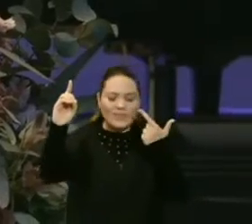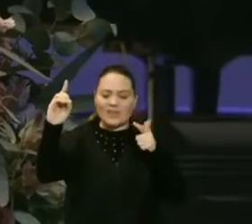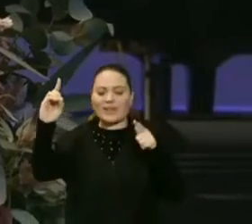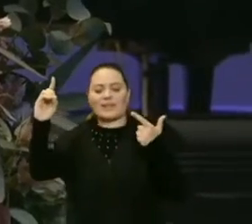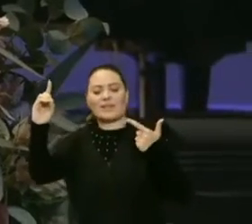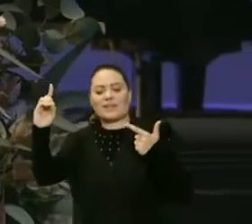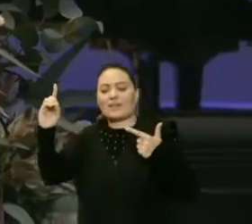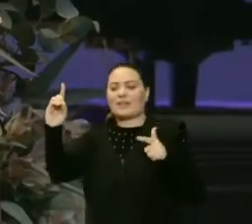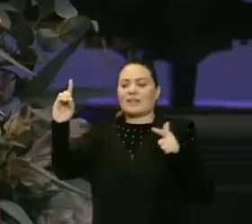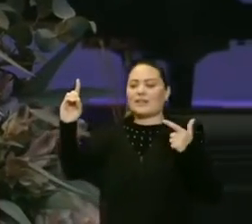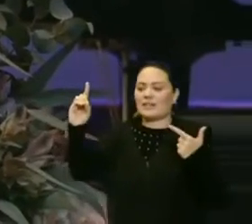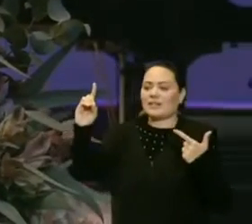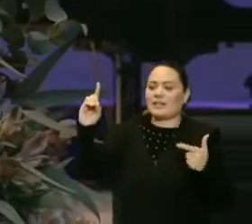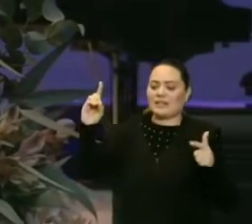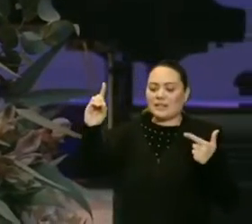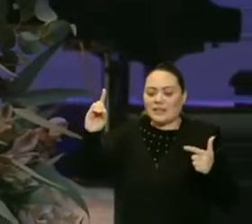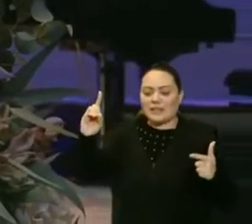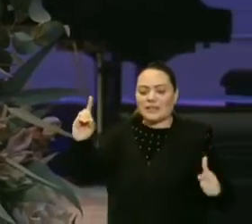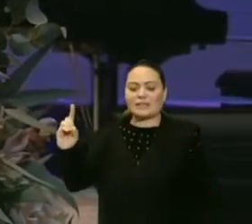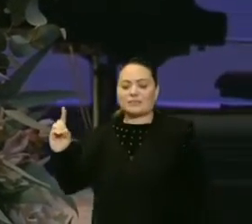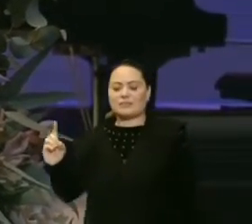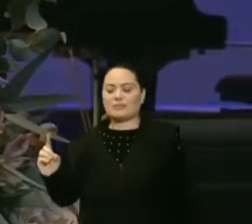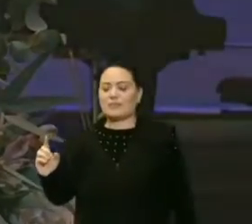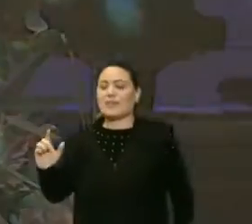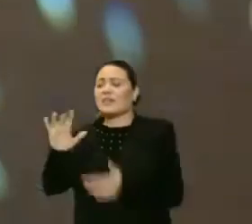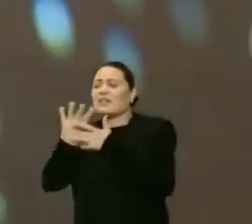igual a Ti.